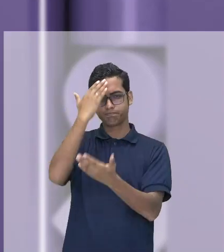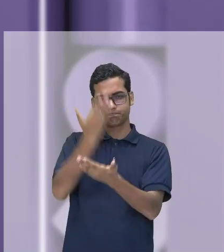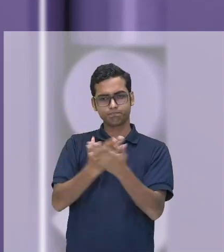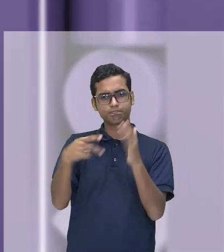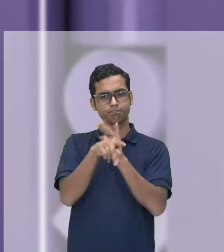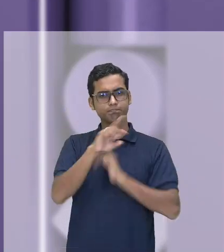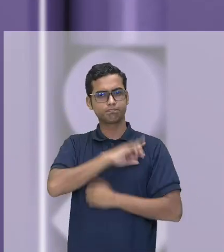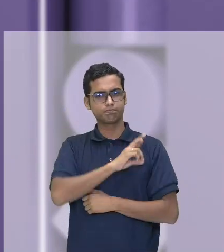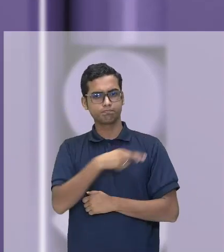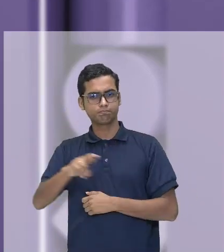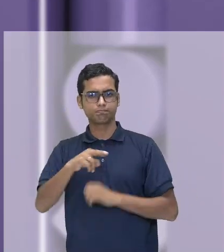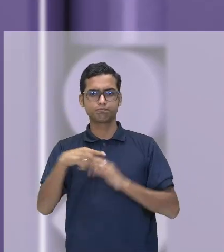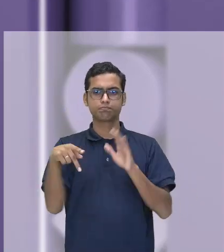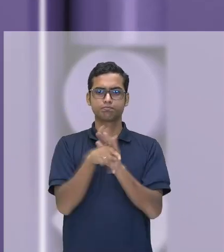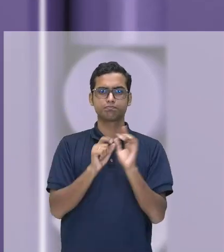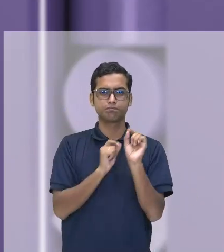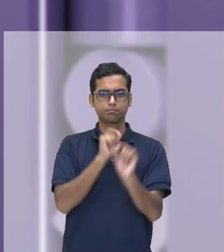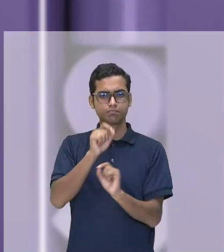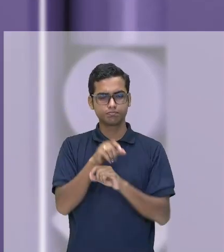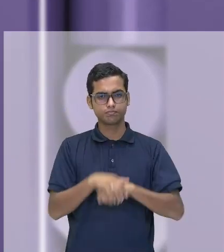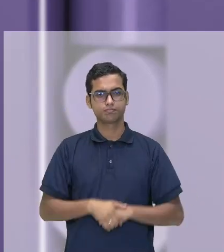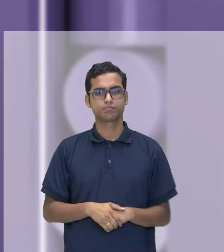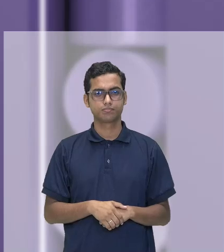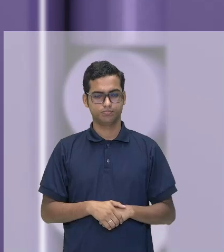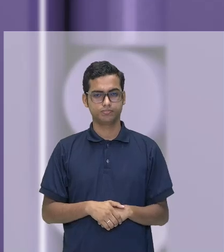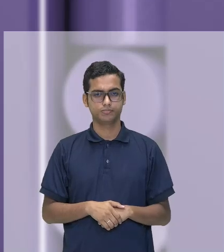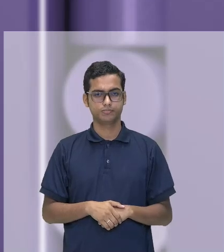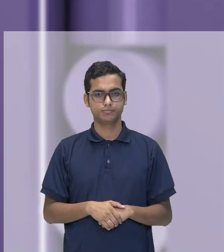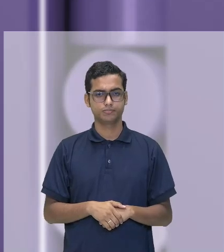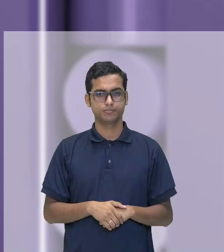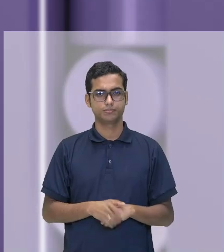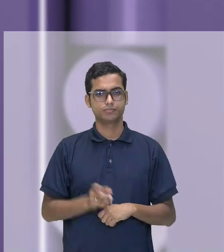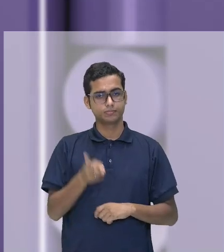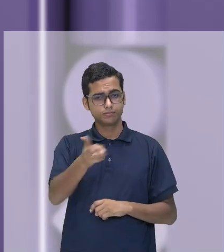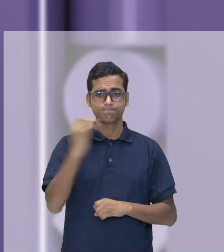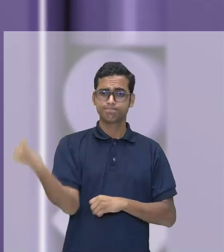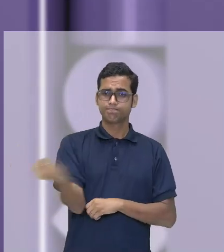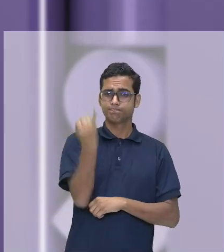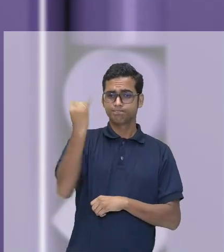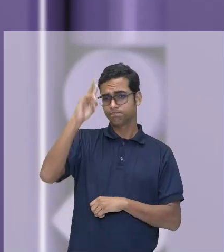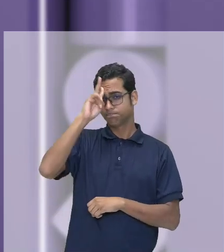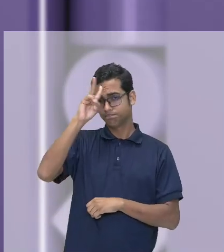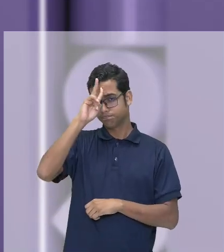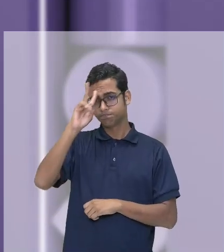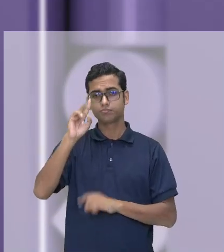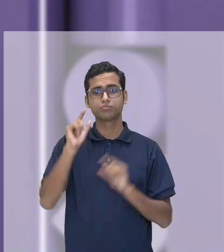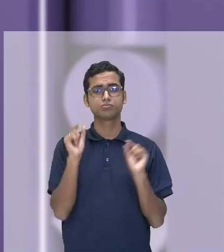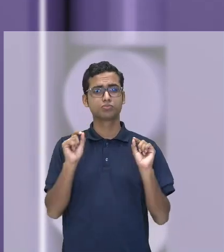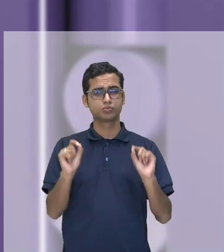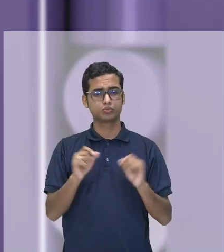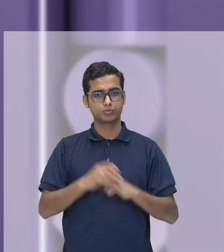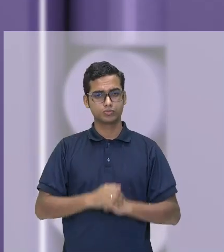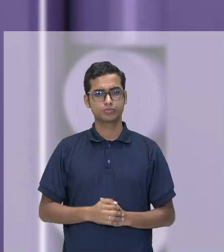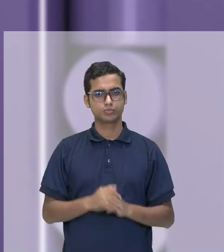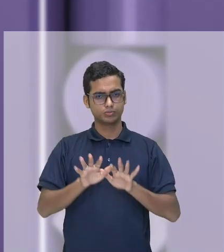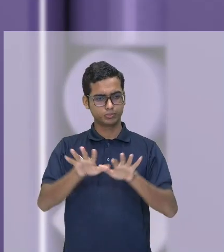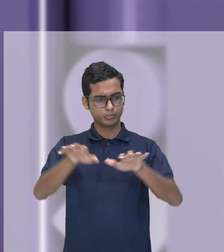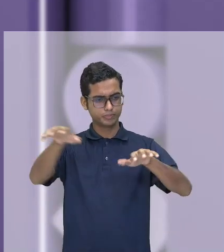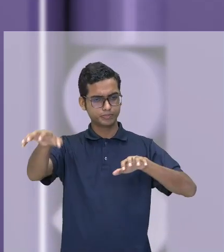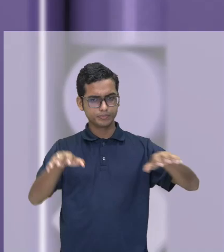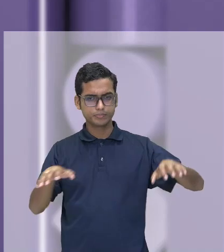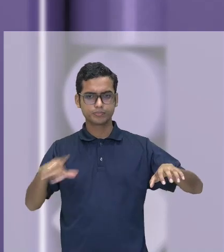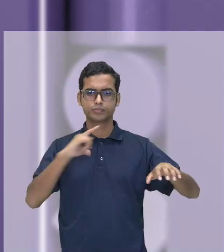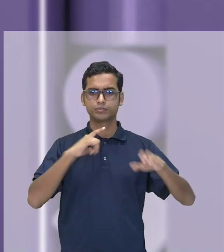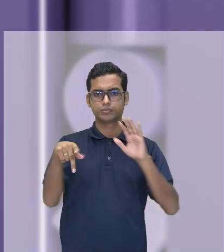inseridos tem presença cristã. E é importante nós relembrarmos essa divisão